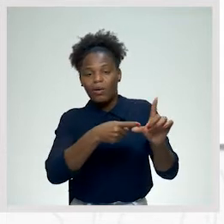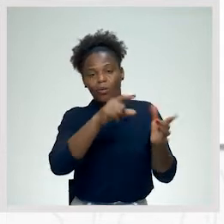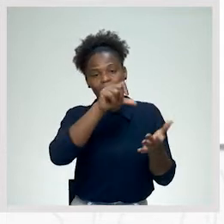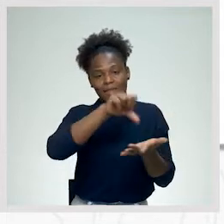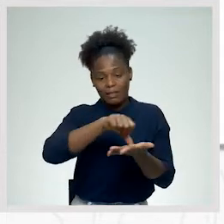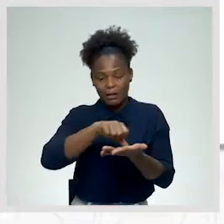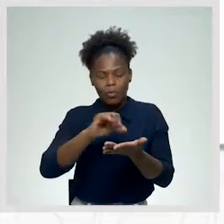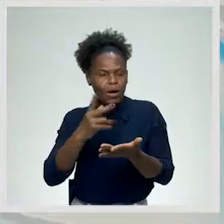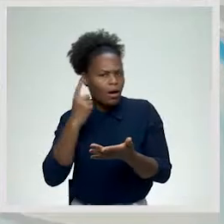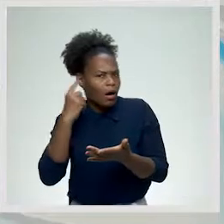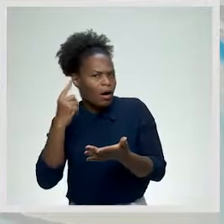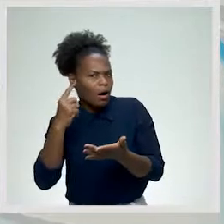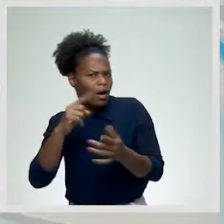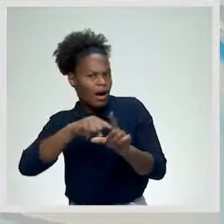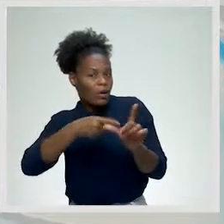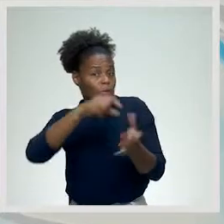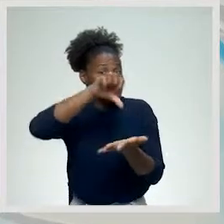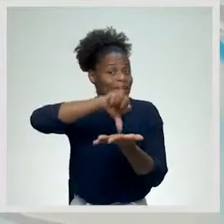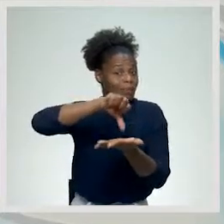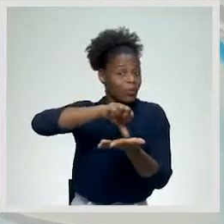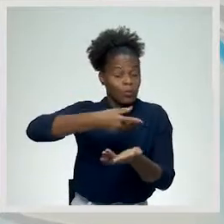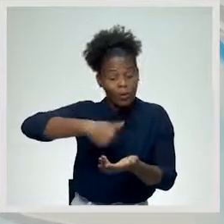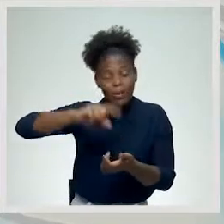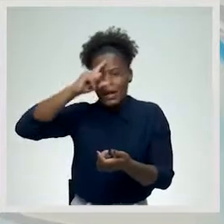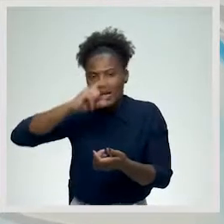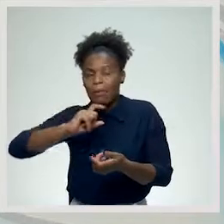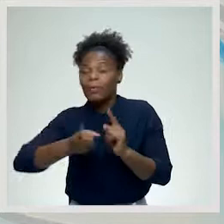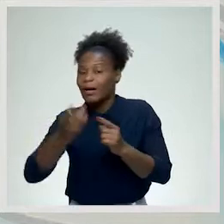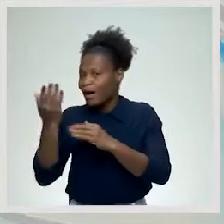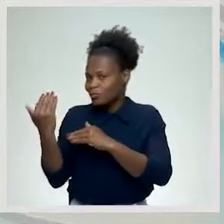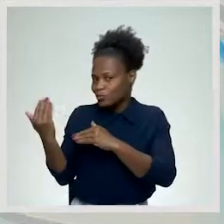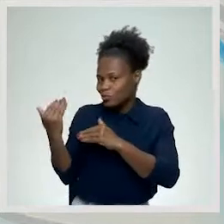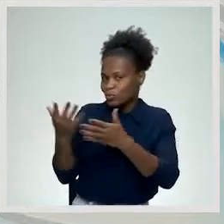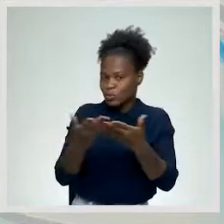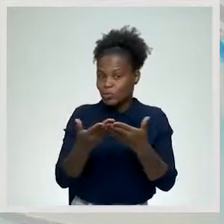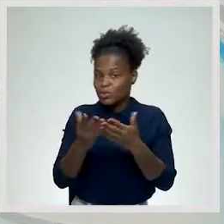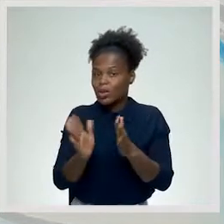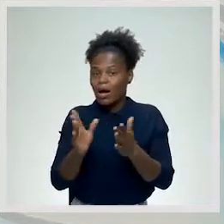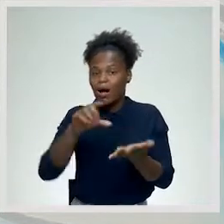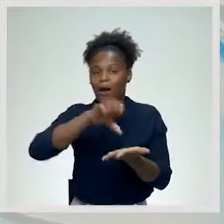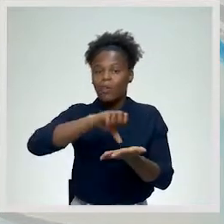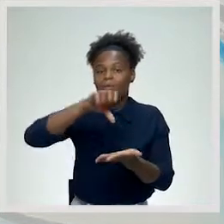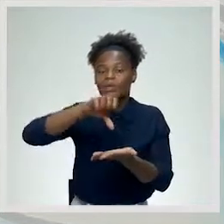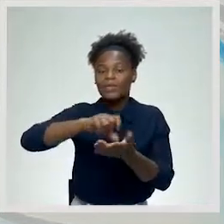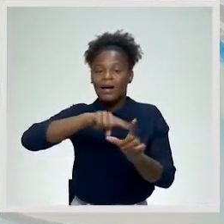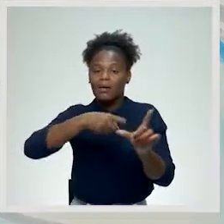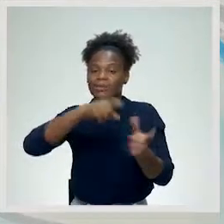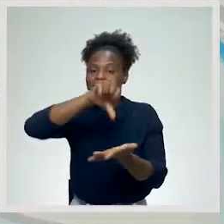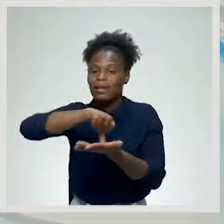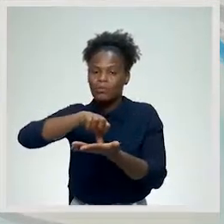ângulo central, nós recordamos aquilo que já estudamos antes. Ângulo central é o mesmo